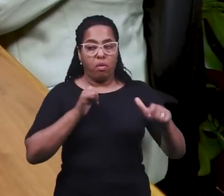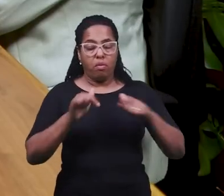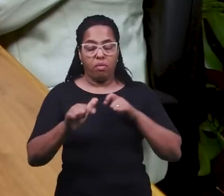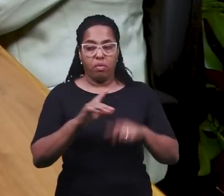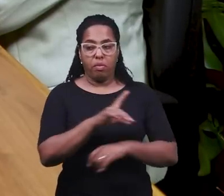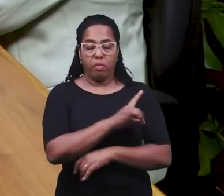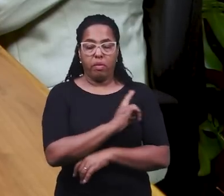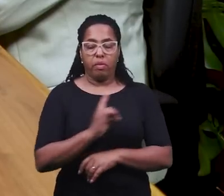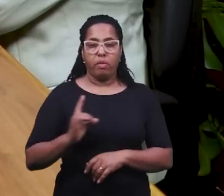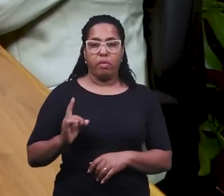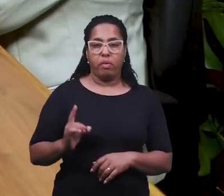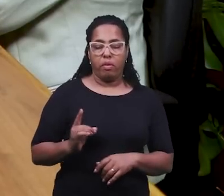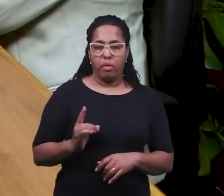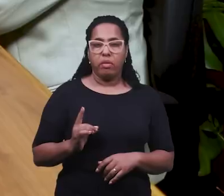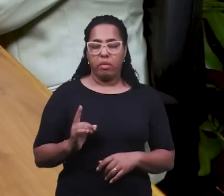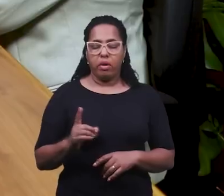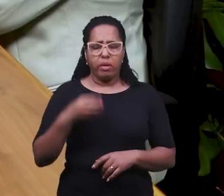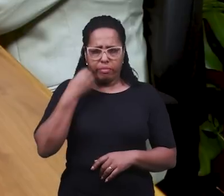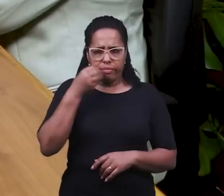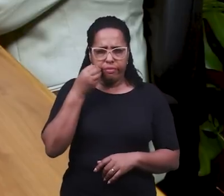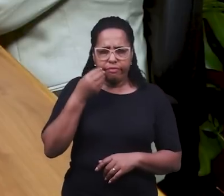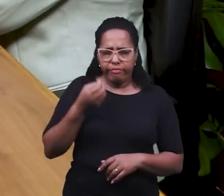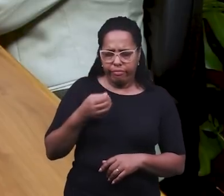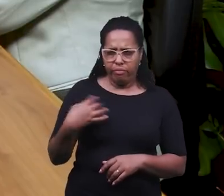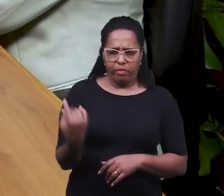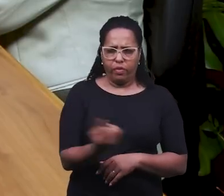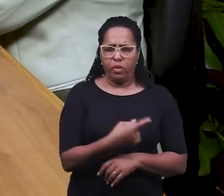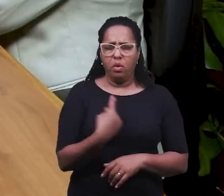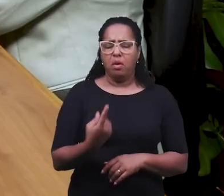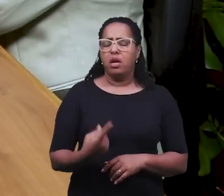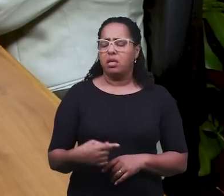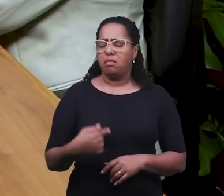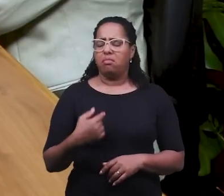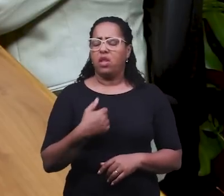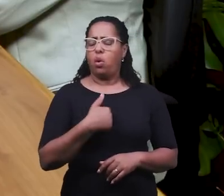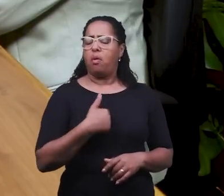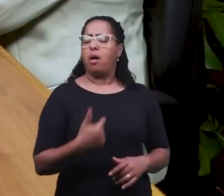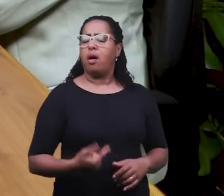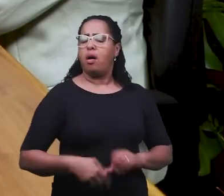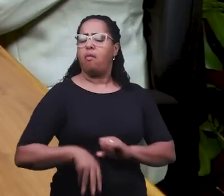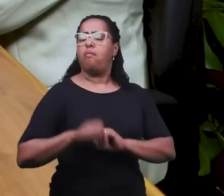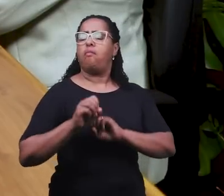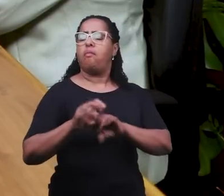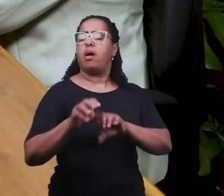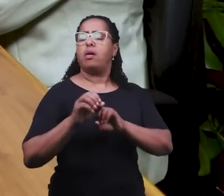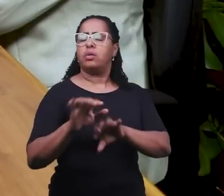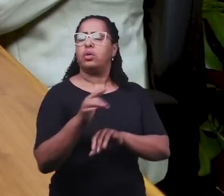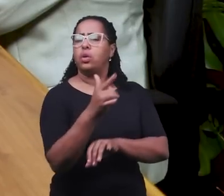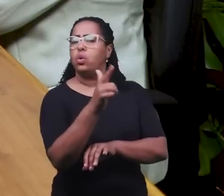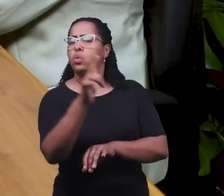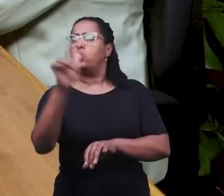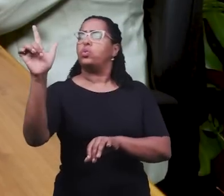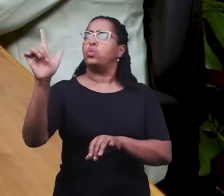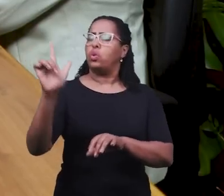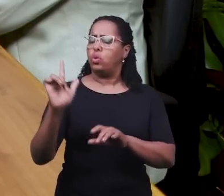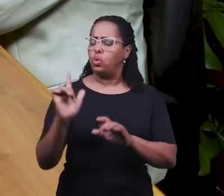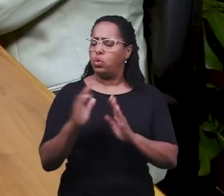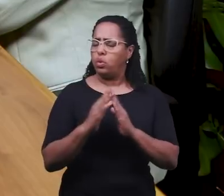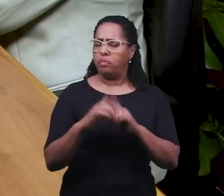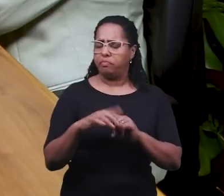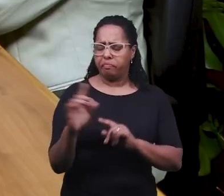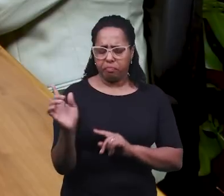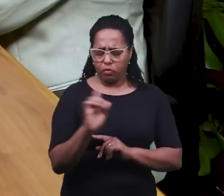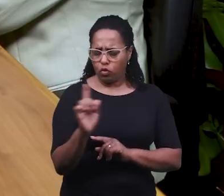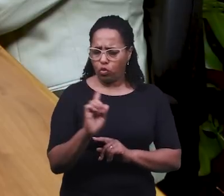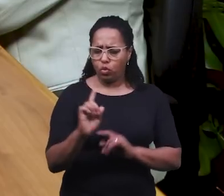Trabalho de diácono. Só uma experiência nossa. Eu não estou aqui querendo ensinar os outros irmãos de